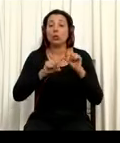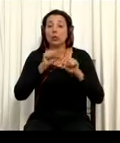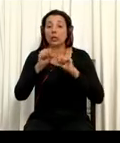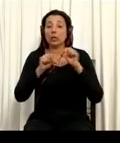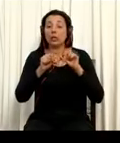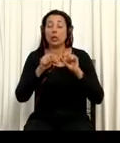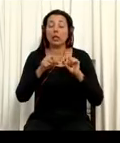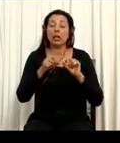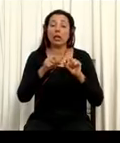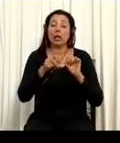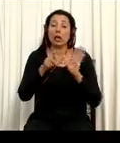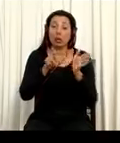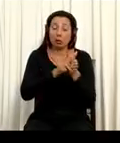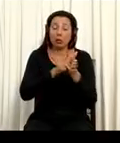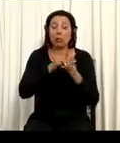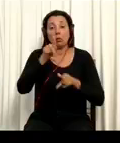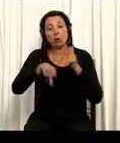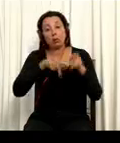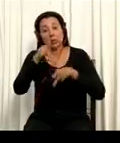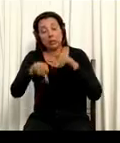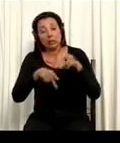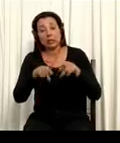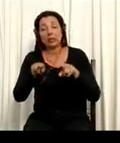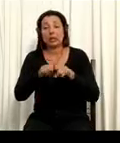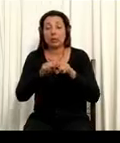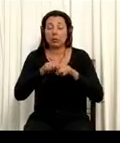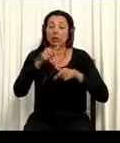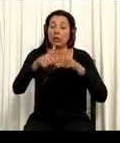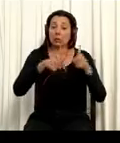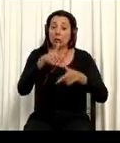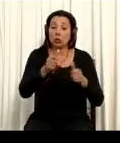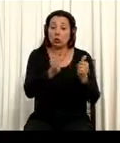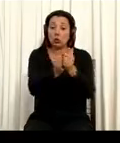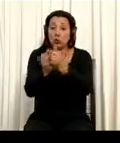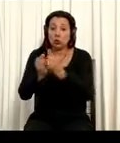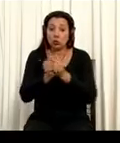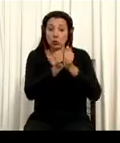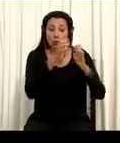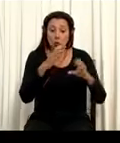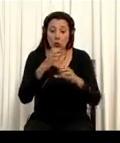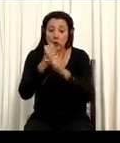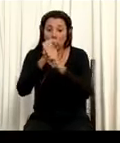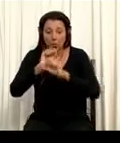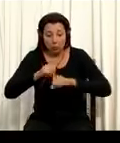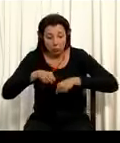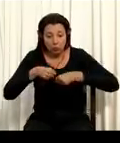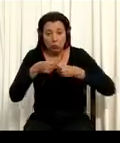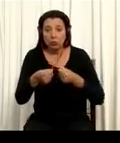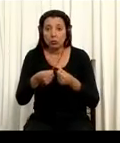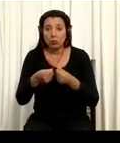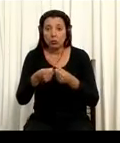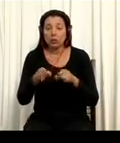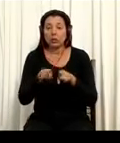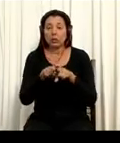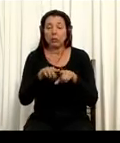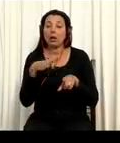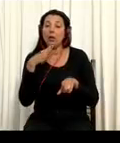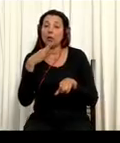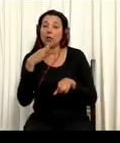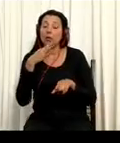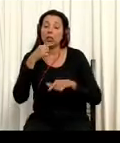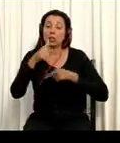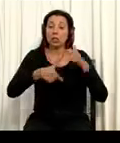a própria população, as trabalhadoras e os trabalhadores se juntam, se somam em esforços, em um reconhecimento